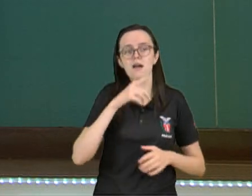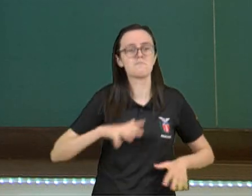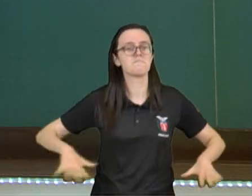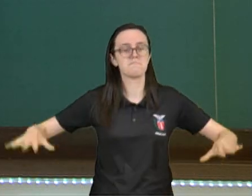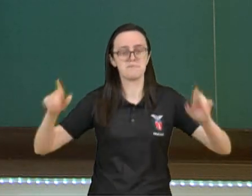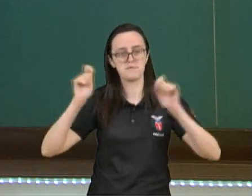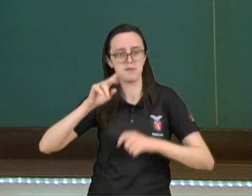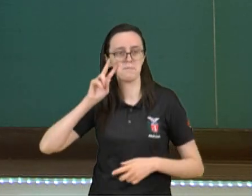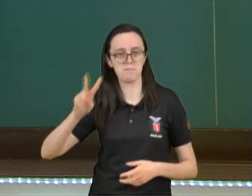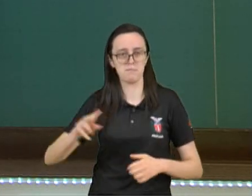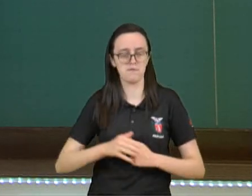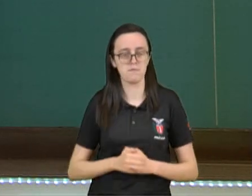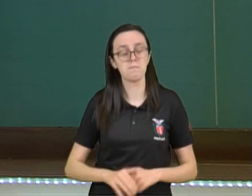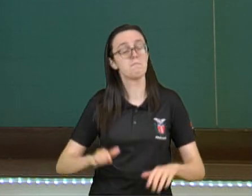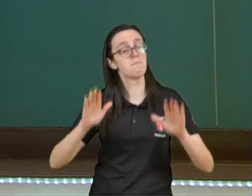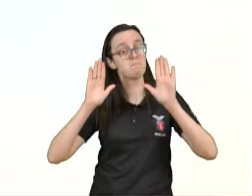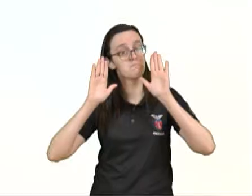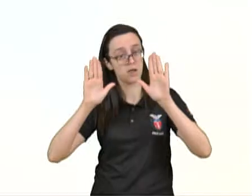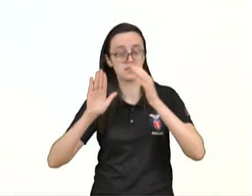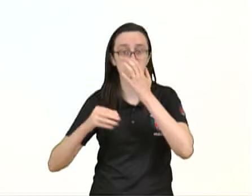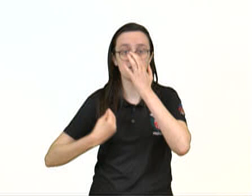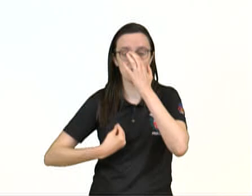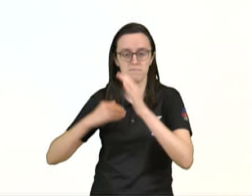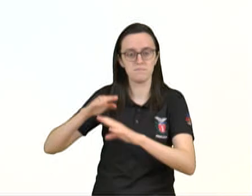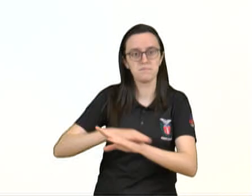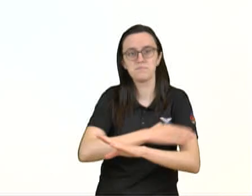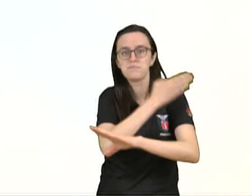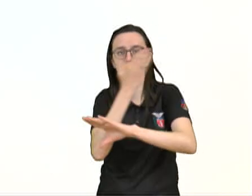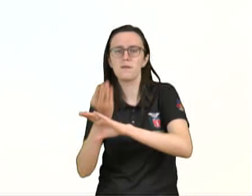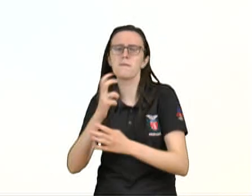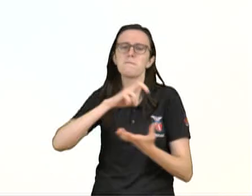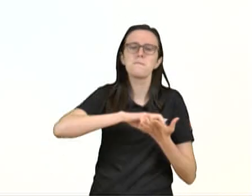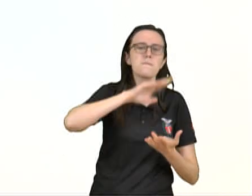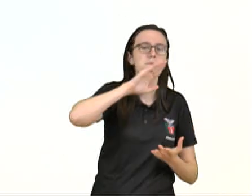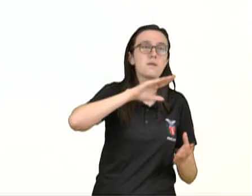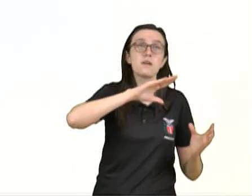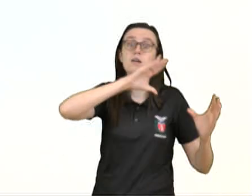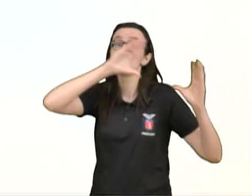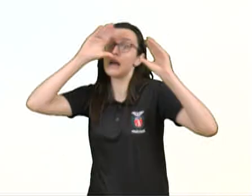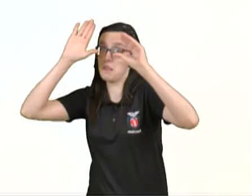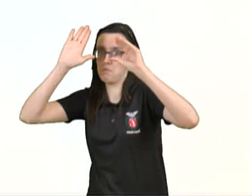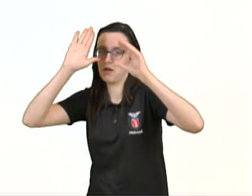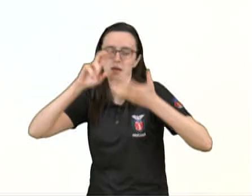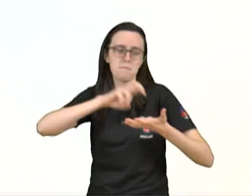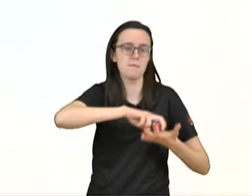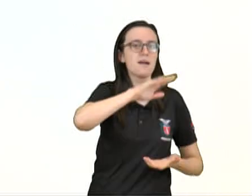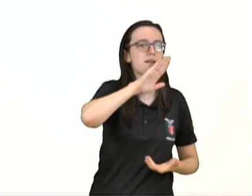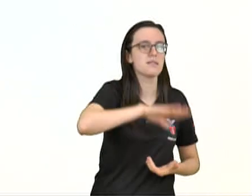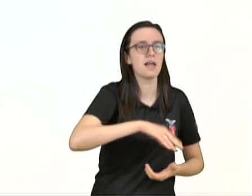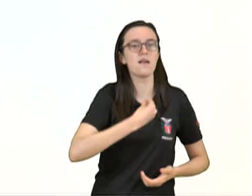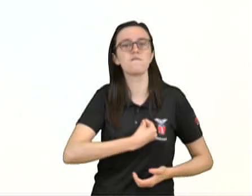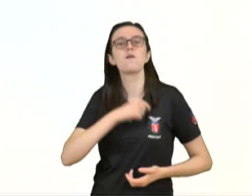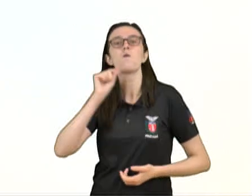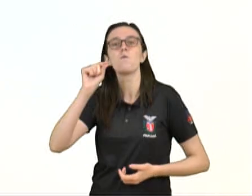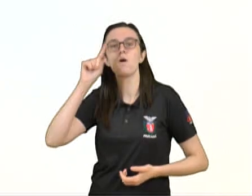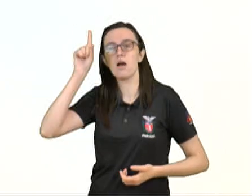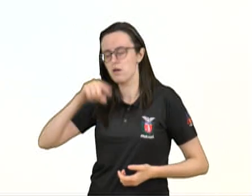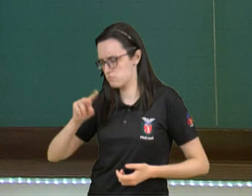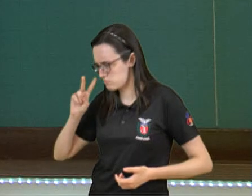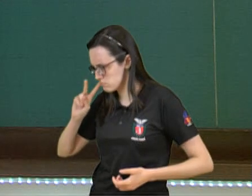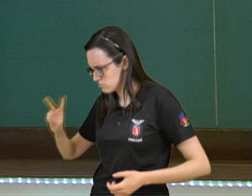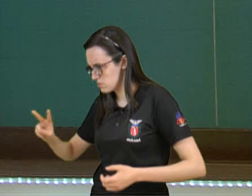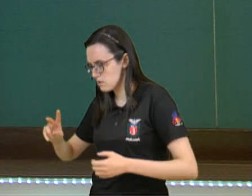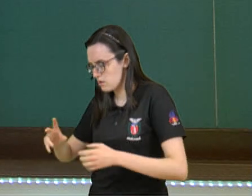redor. No entanto, durante o dia, quando ocorre o processo de floração, ou seja, o bloom,